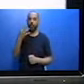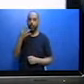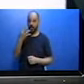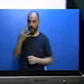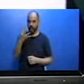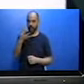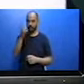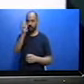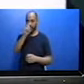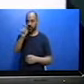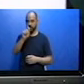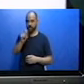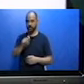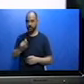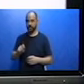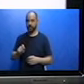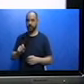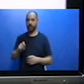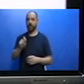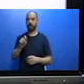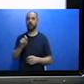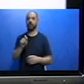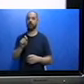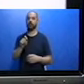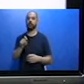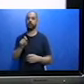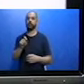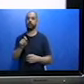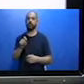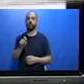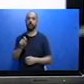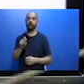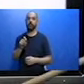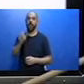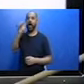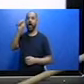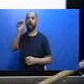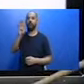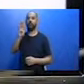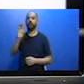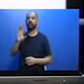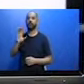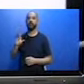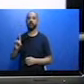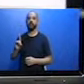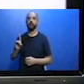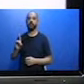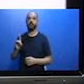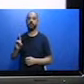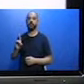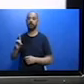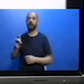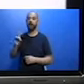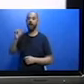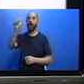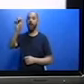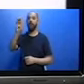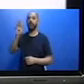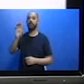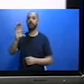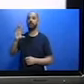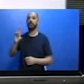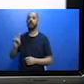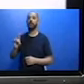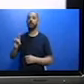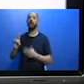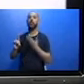prestem atenção que é que fala a alternativa correta pode ter mais de uma sobre o